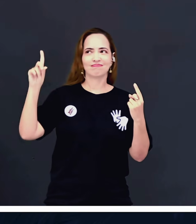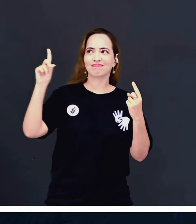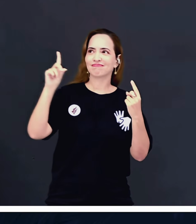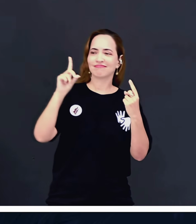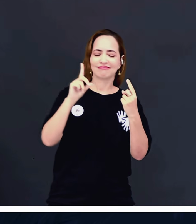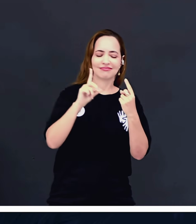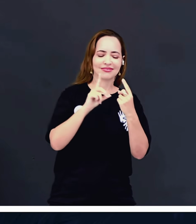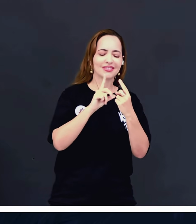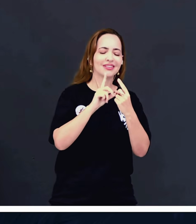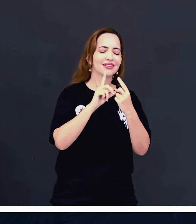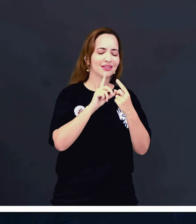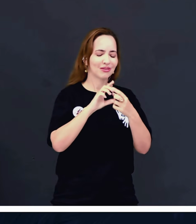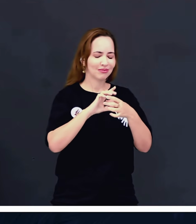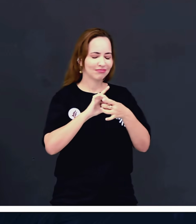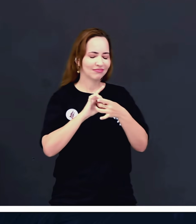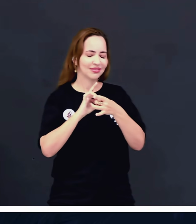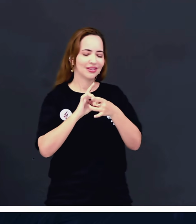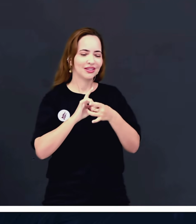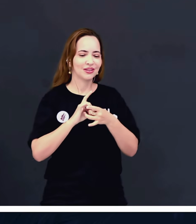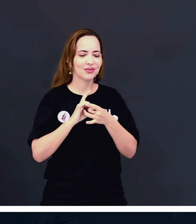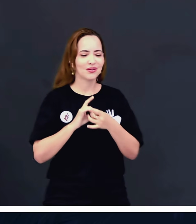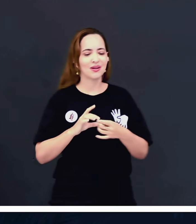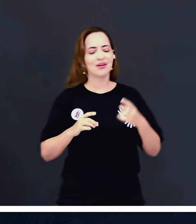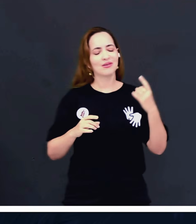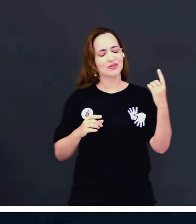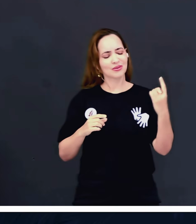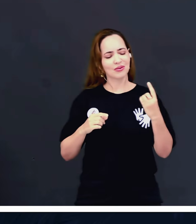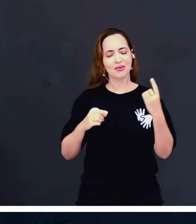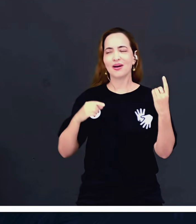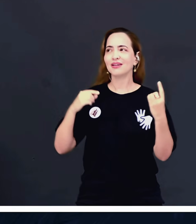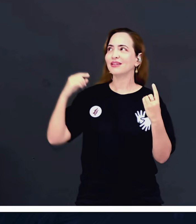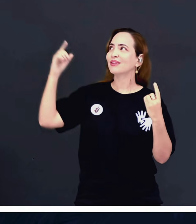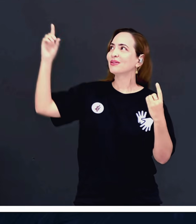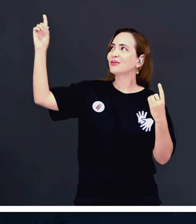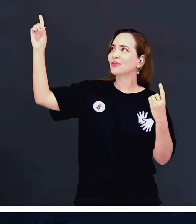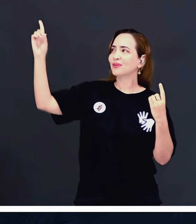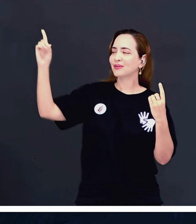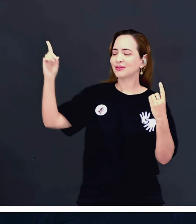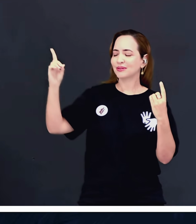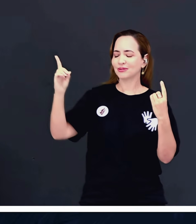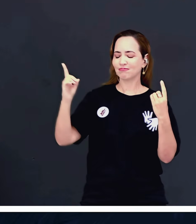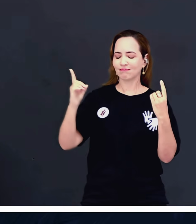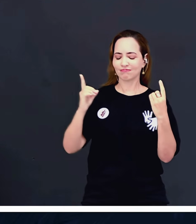Não estou sozinho, eu estou guardado